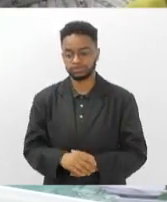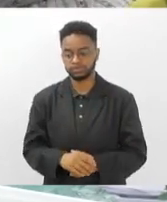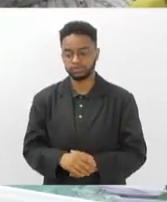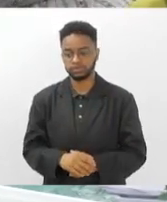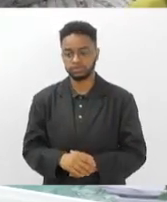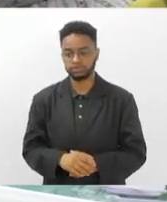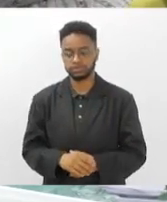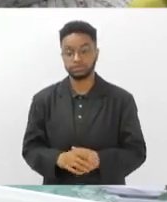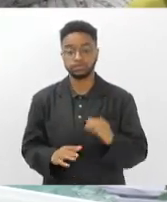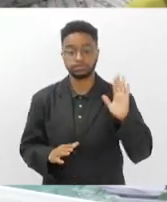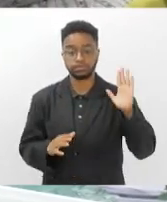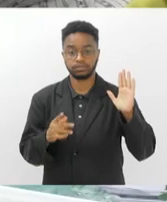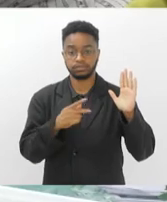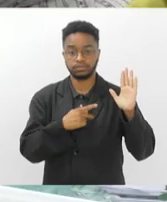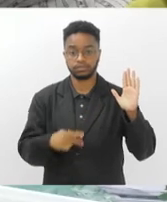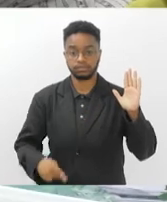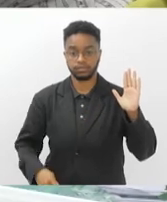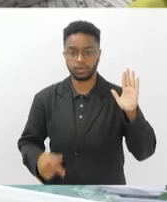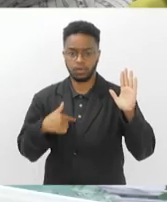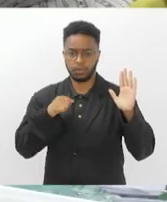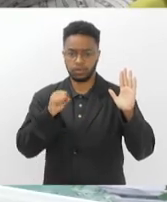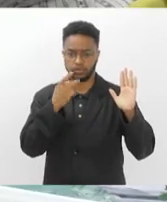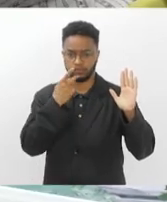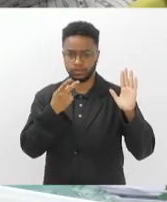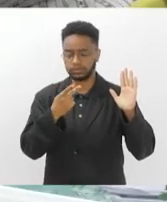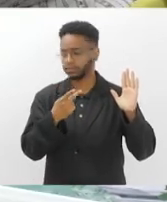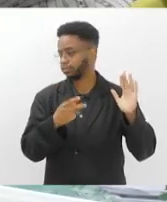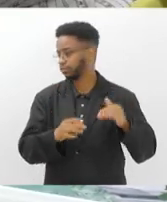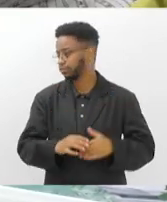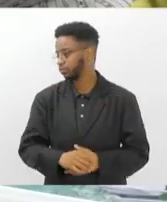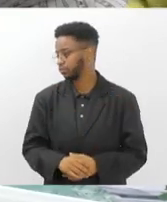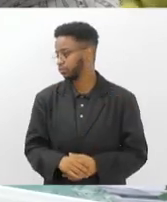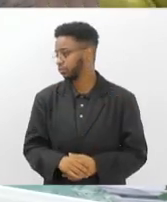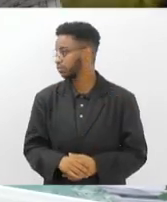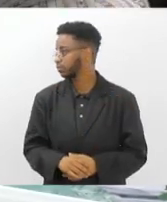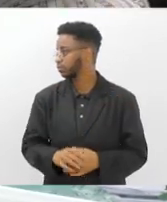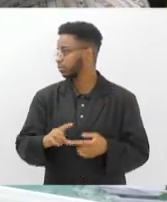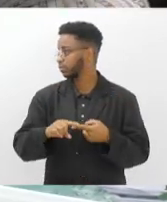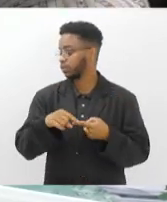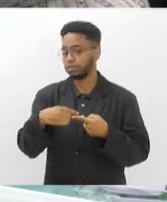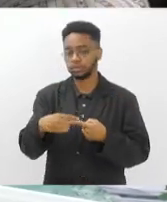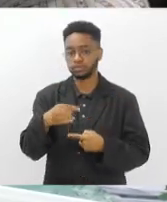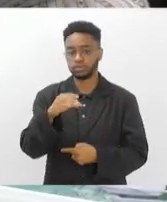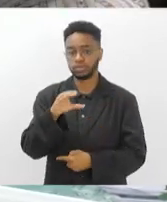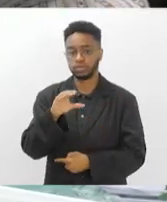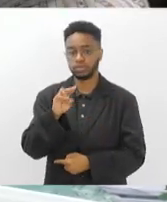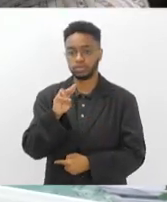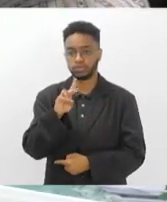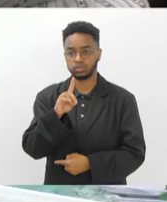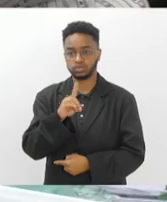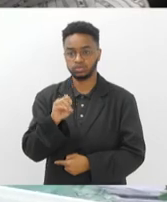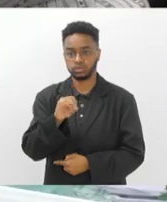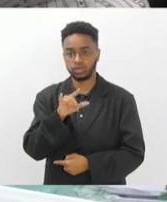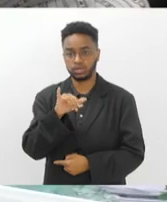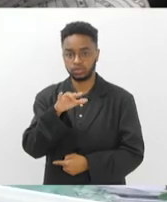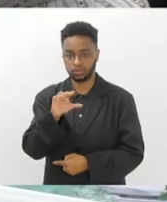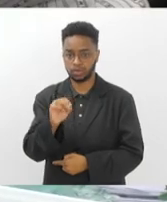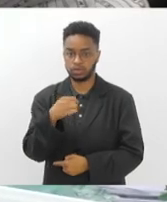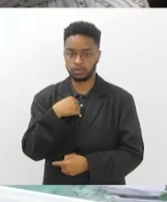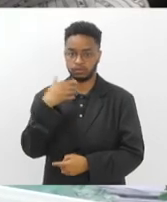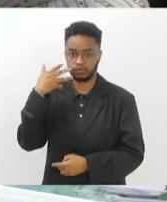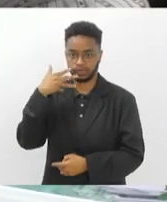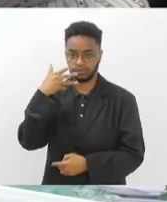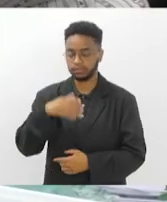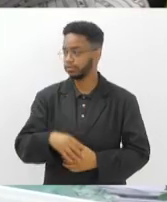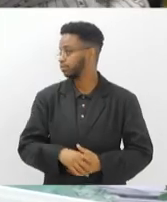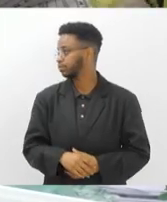Presidente. Me dá uma parte, deputado Mink. Claro. Depois do Cozzolino. Tá. Deixa o Cosolino acabar.